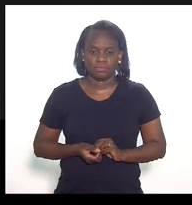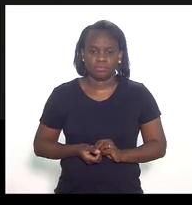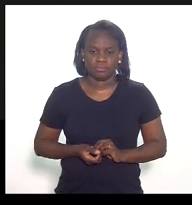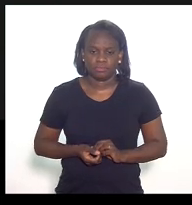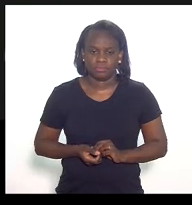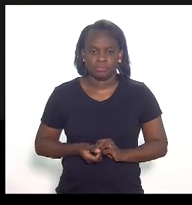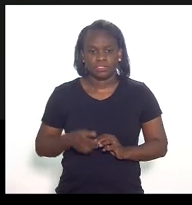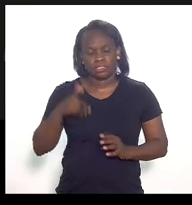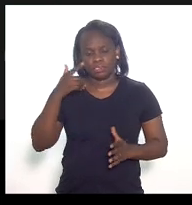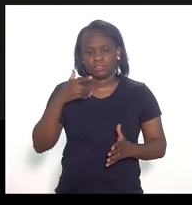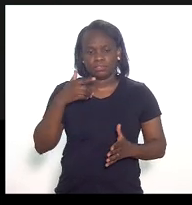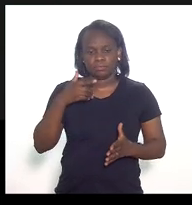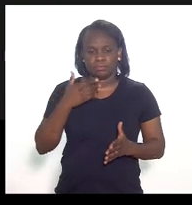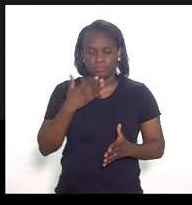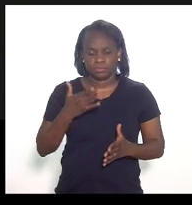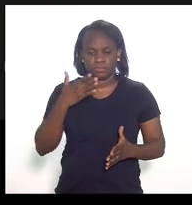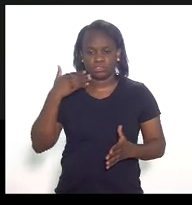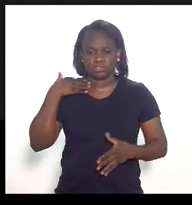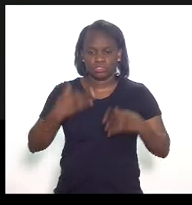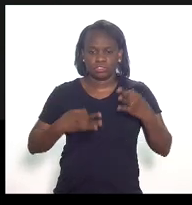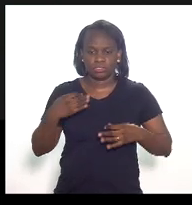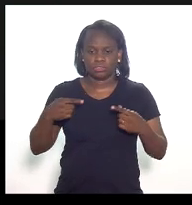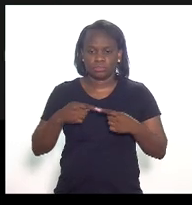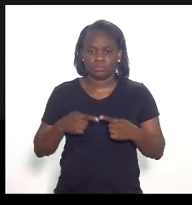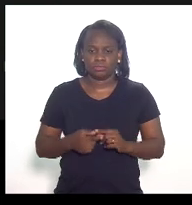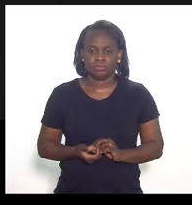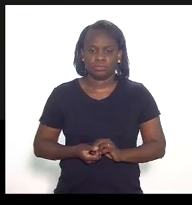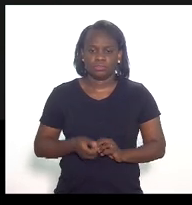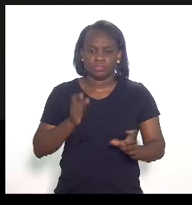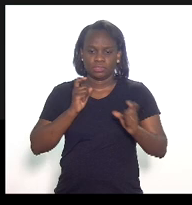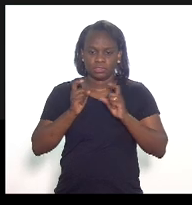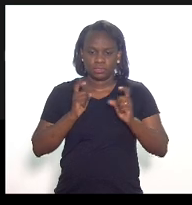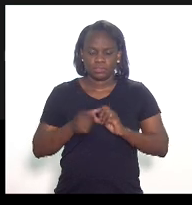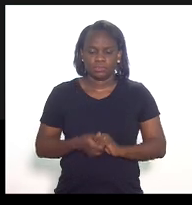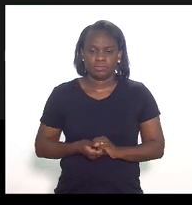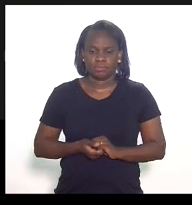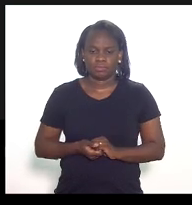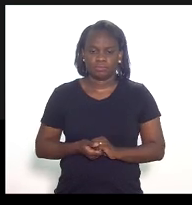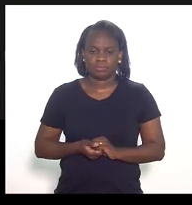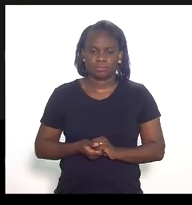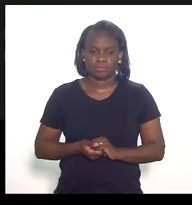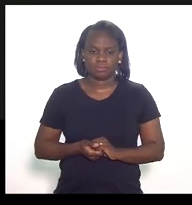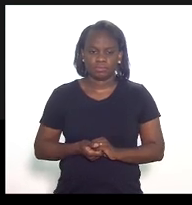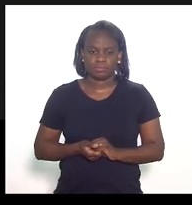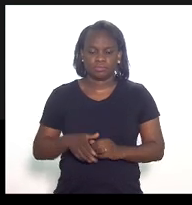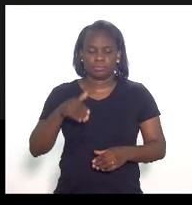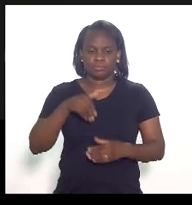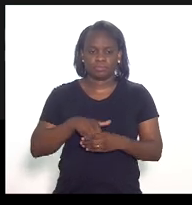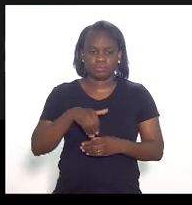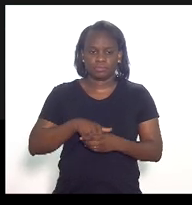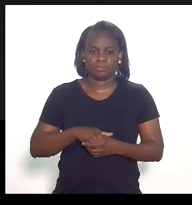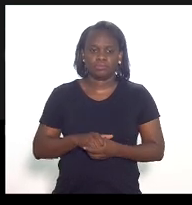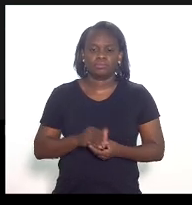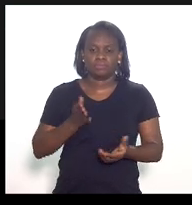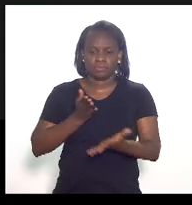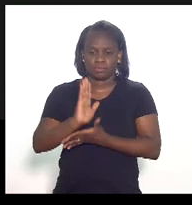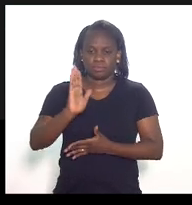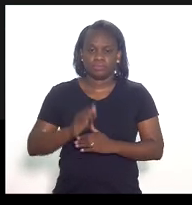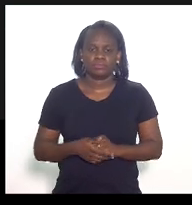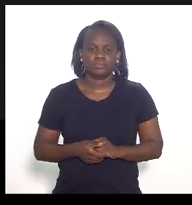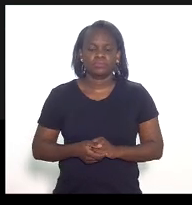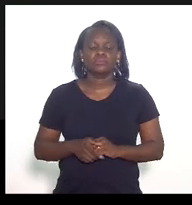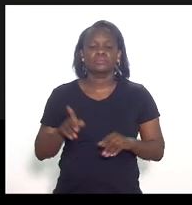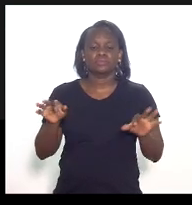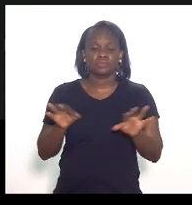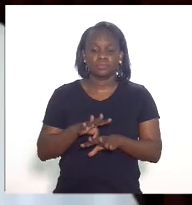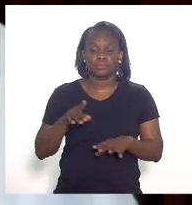Vamos parecer pela juridicidade. Em discussão, em votação, aprovado. E, por